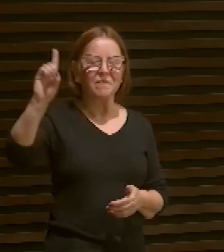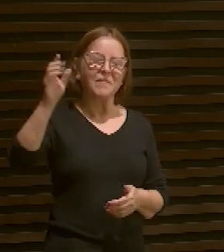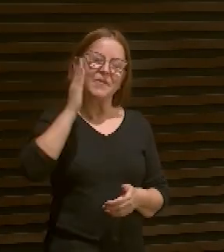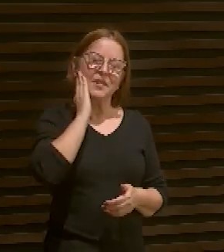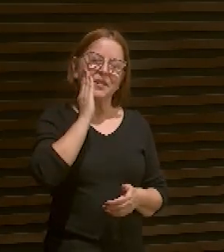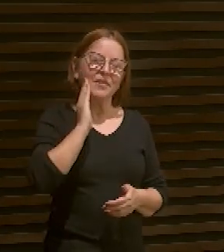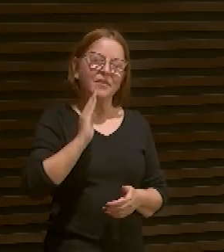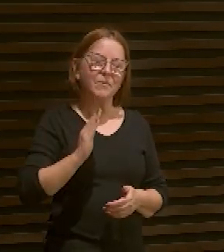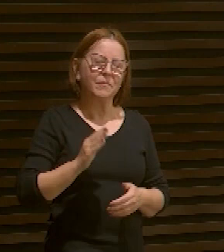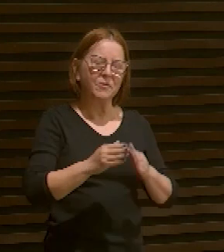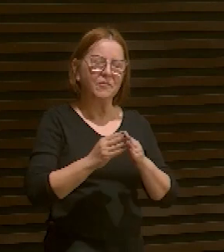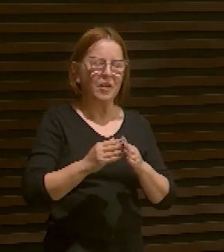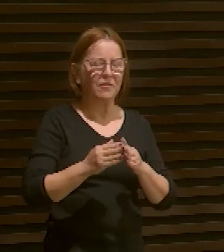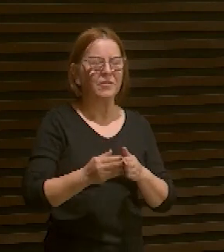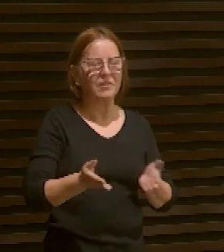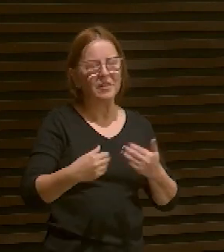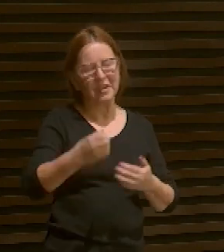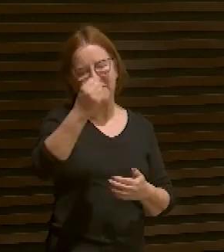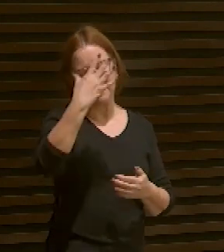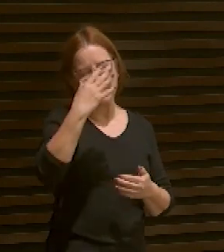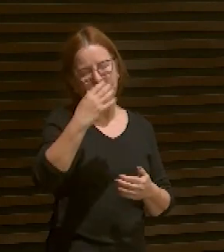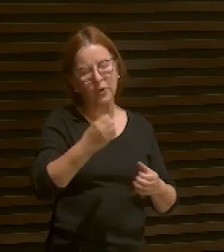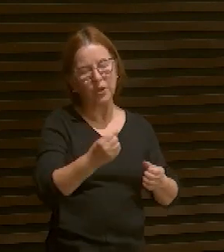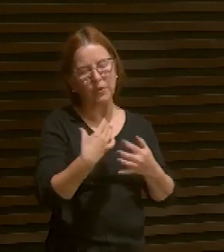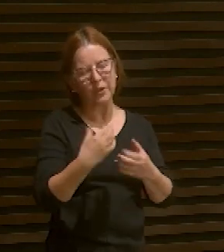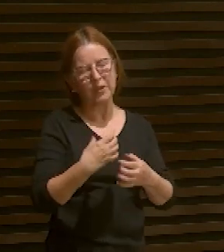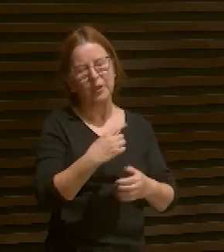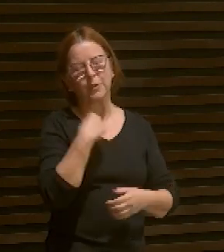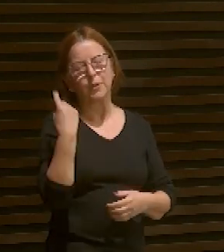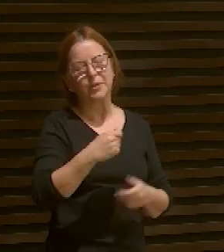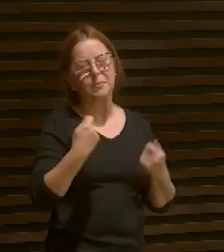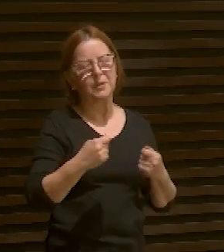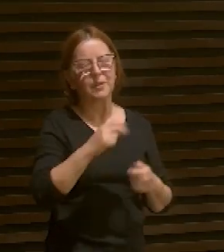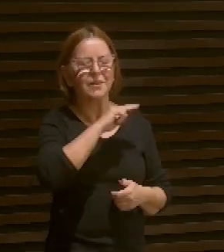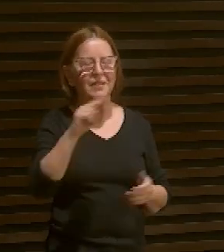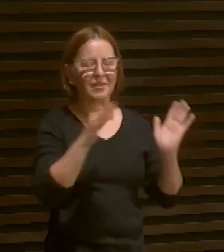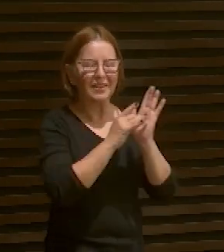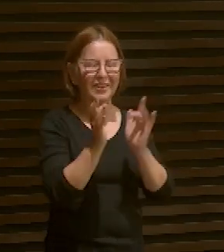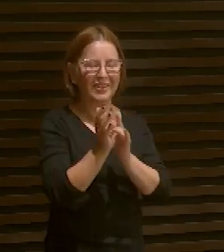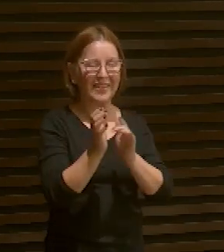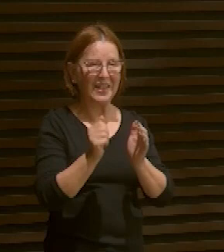trazer a nós a revelação e o ensino de que nós precisamos, em nome de Jesus. Amém.